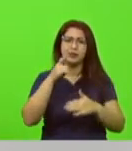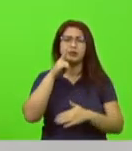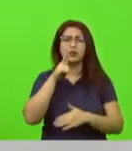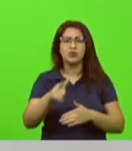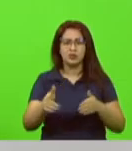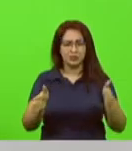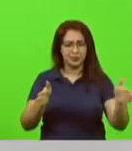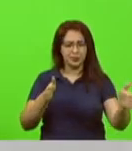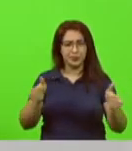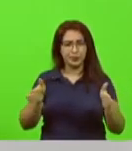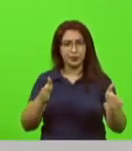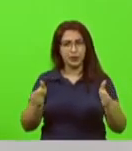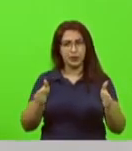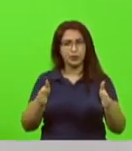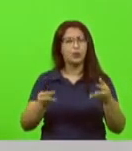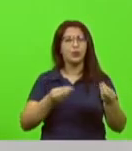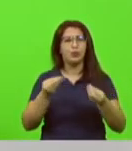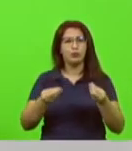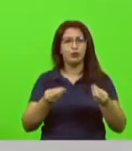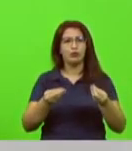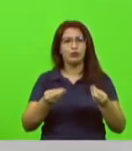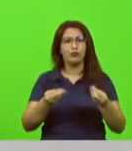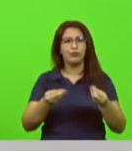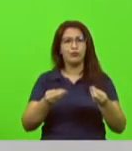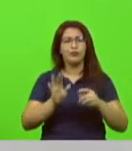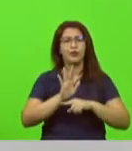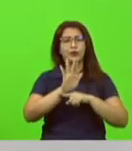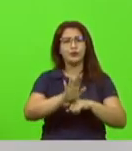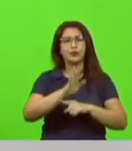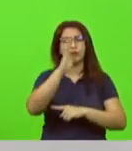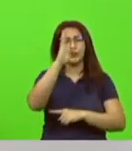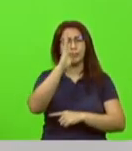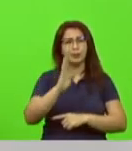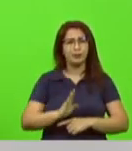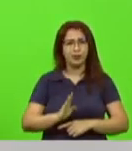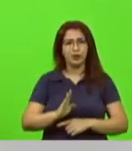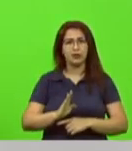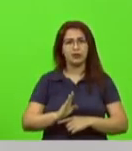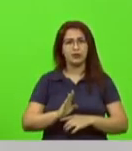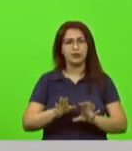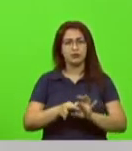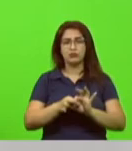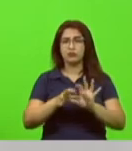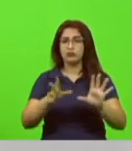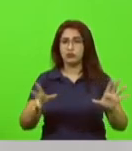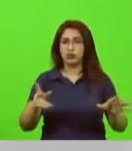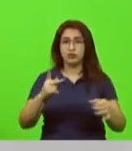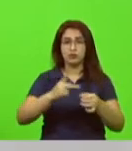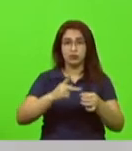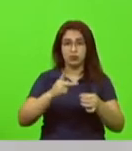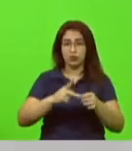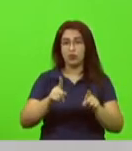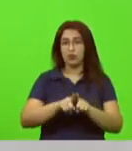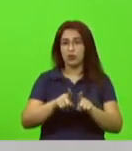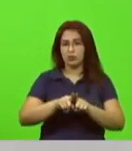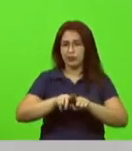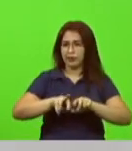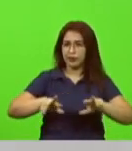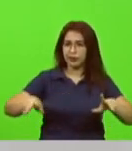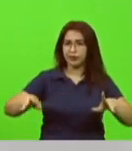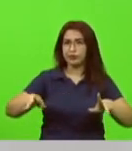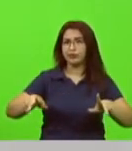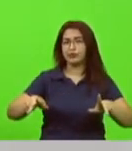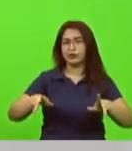período, tornar o Brasil autossuficiente em produção de petróleo e também em derivados. Eu